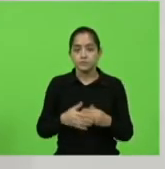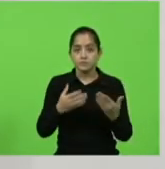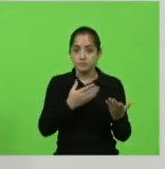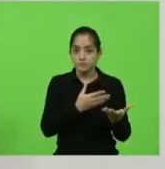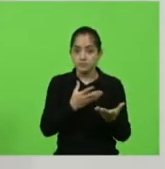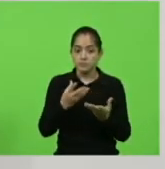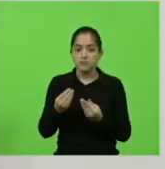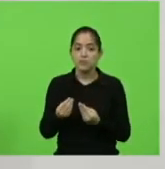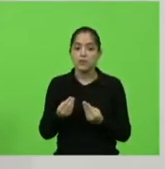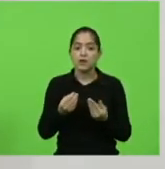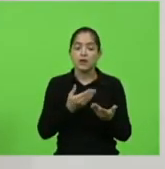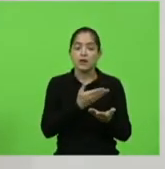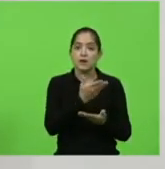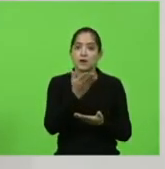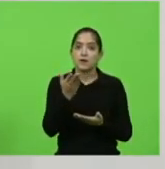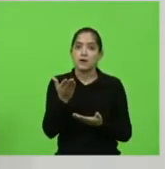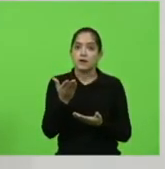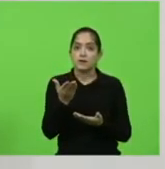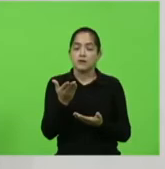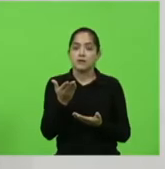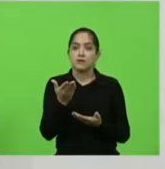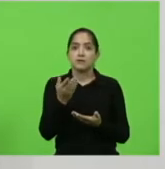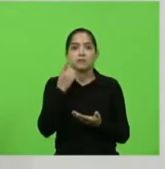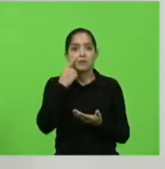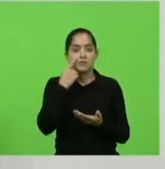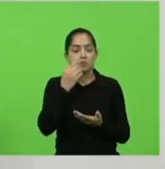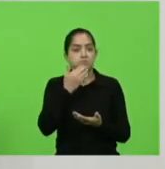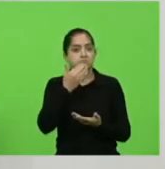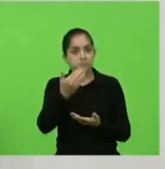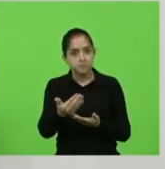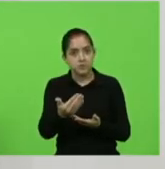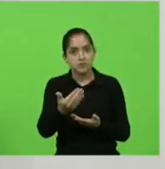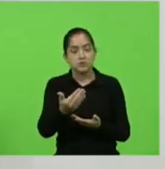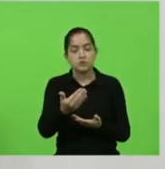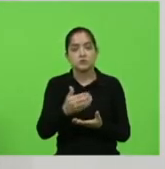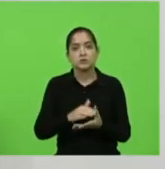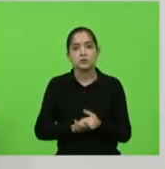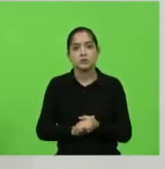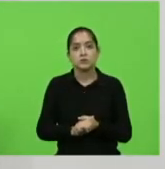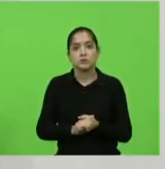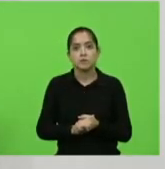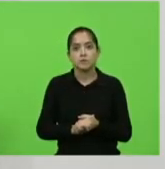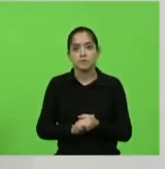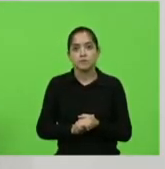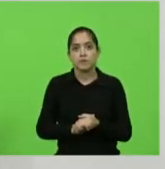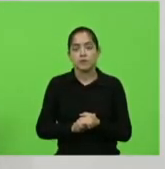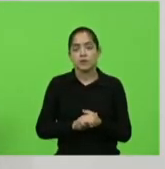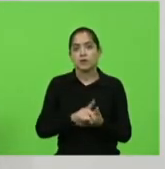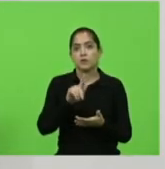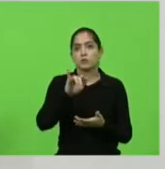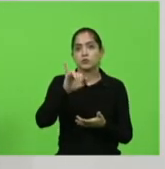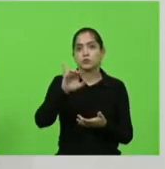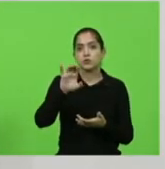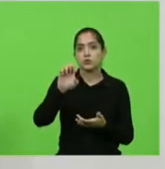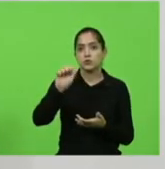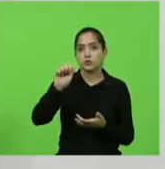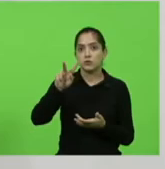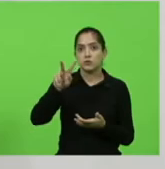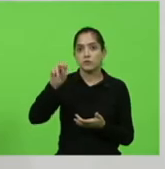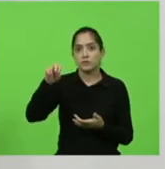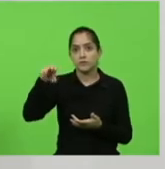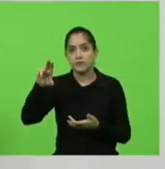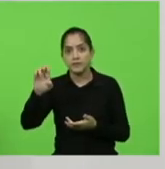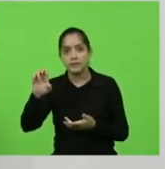casos. Então, vamos pedir aí que o Giovanni do IGP